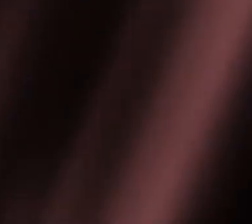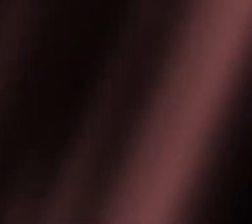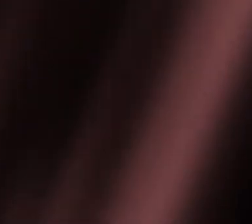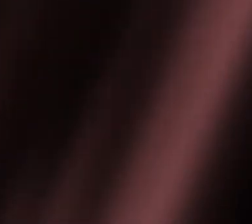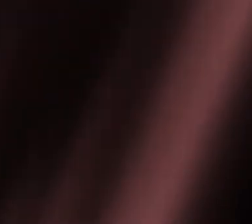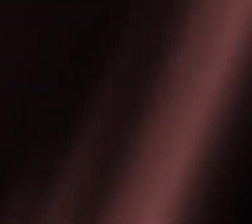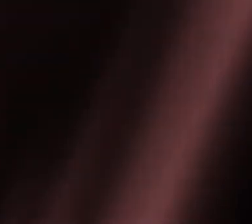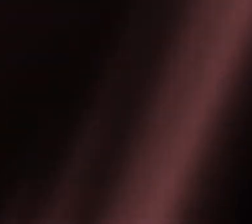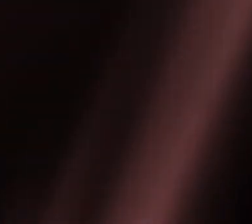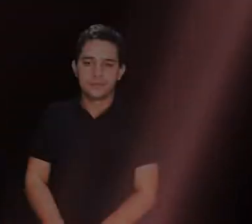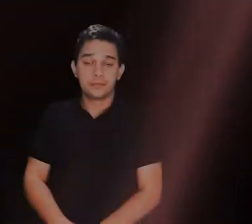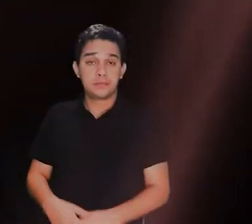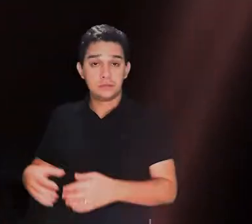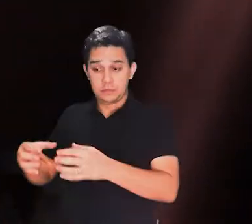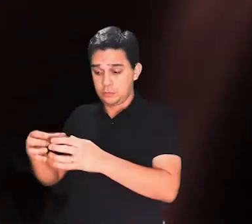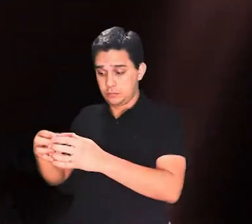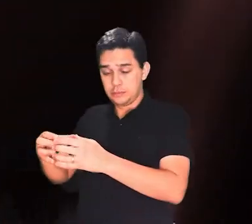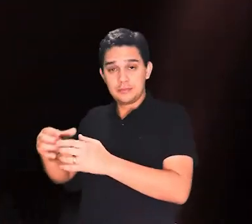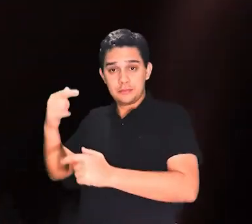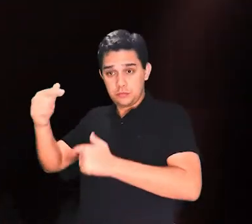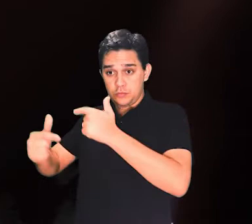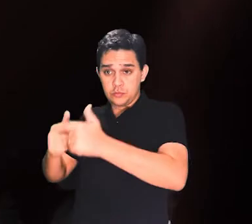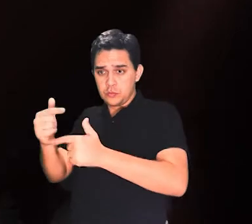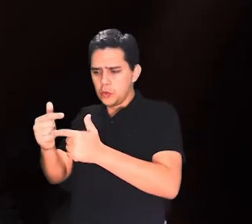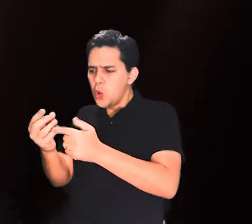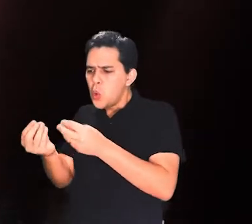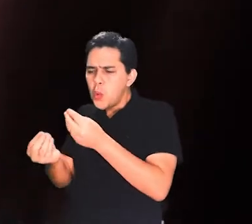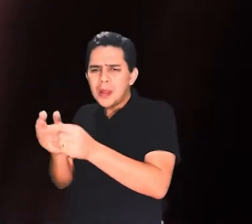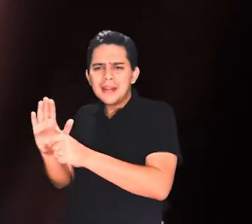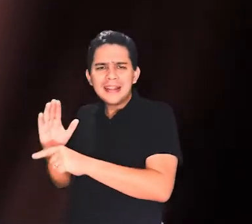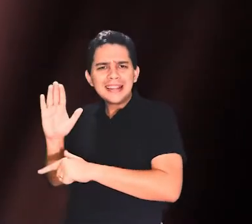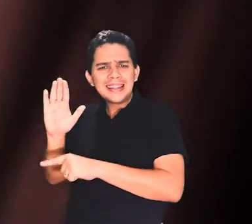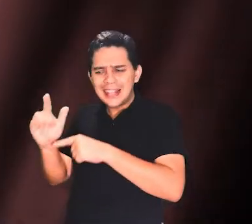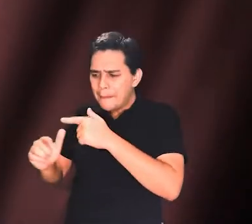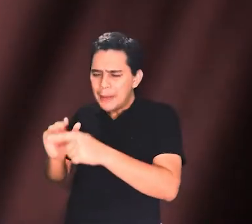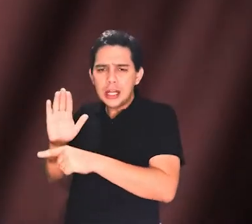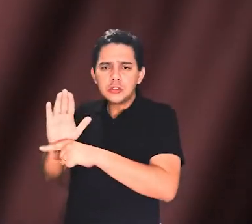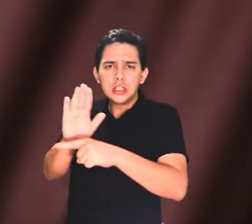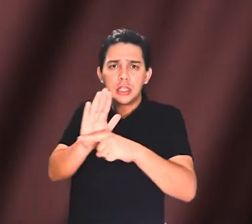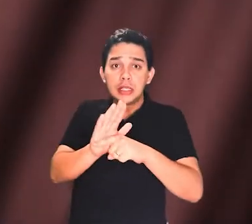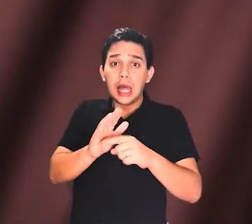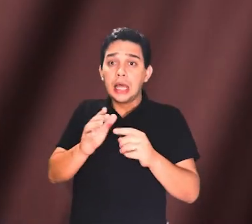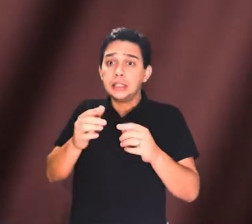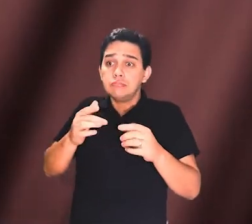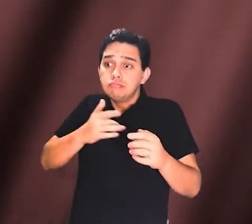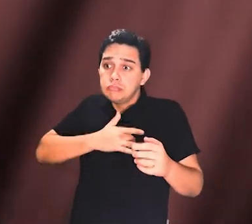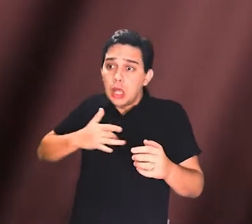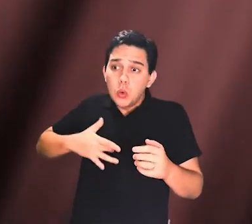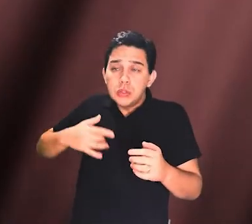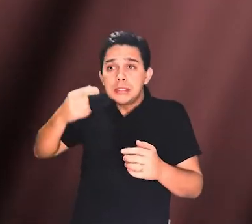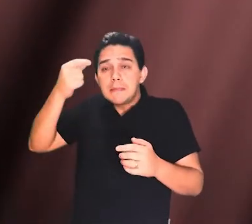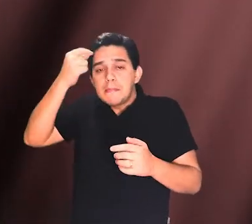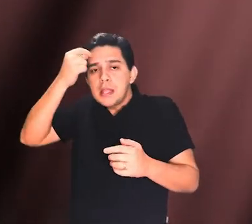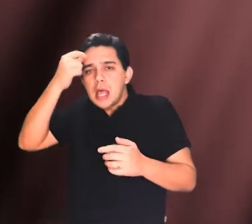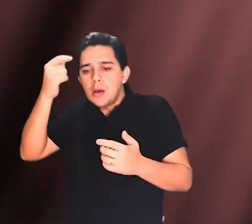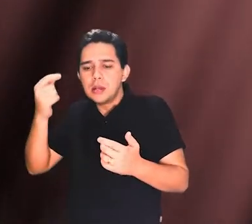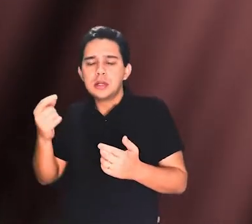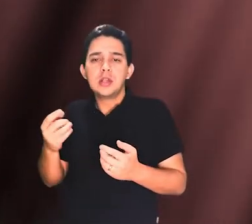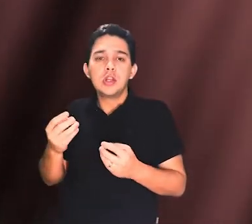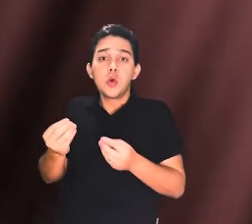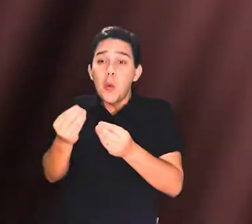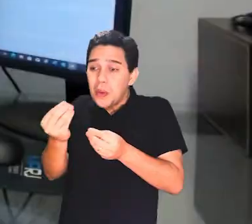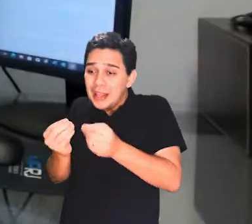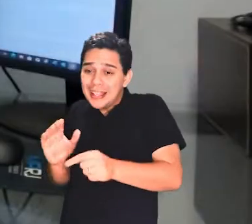Como a Força-Tarefa vem atuando no eixo da saúde mental? E como vem sendo a atuação no eixo da